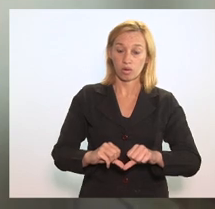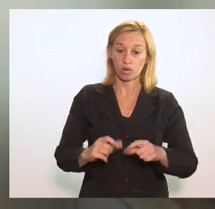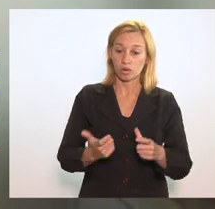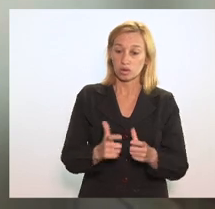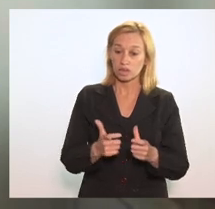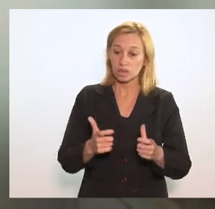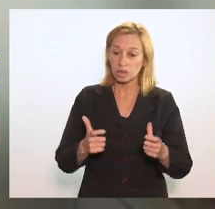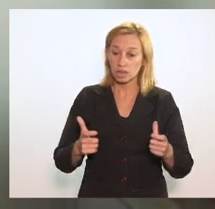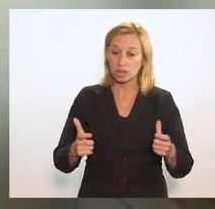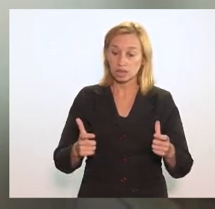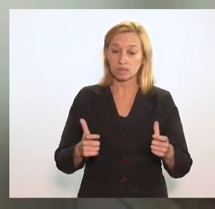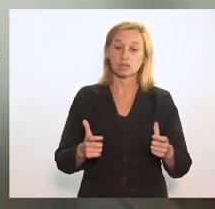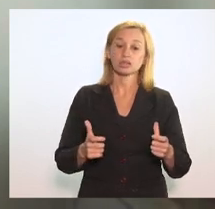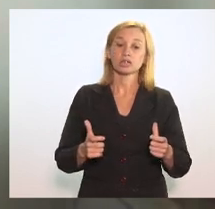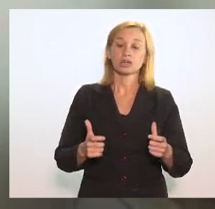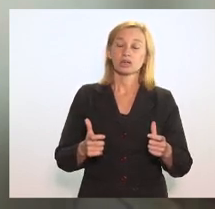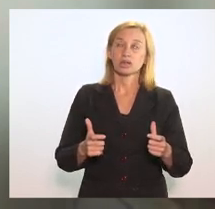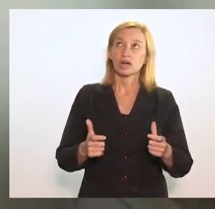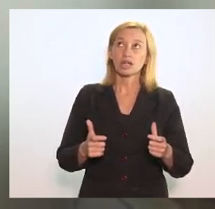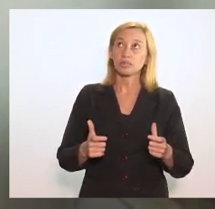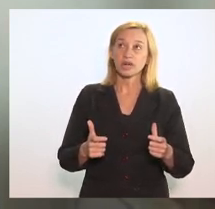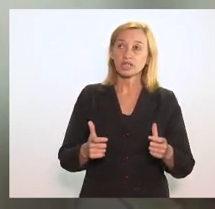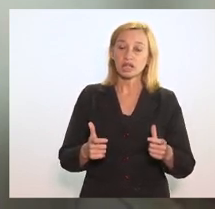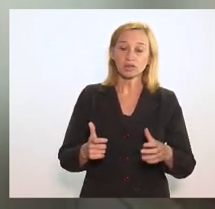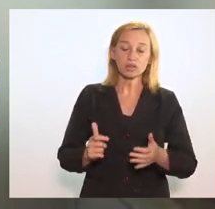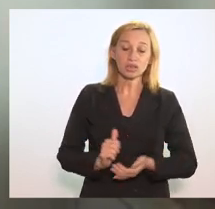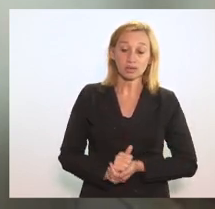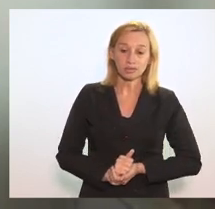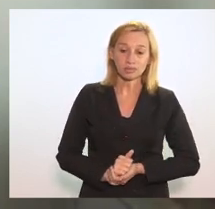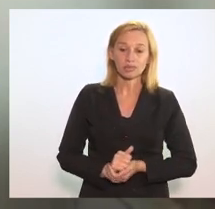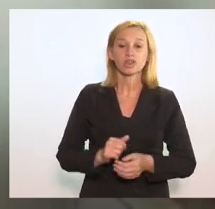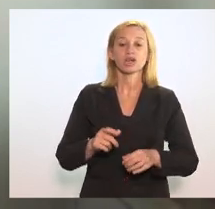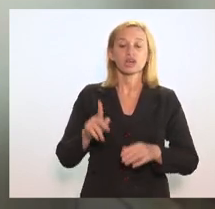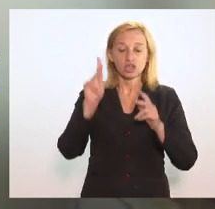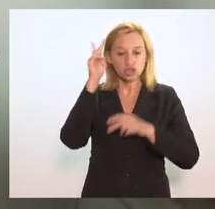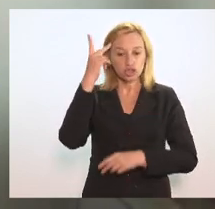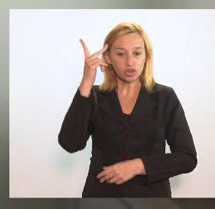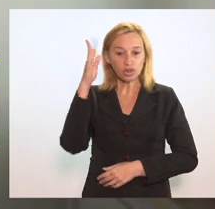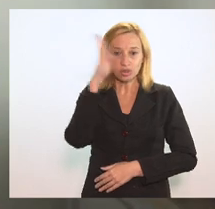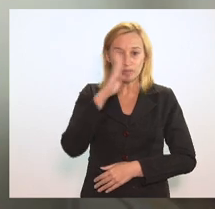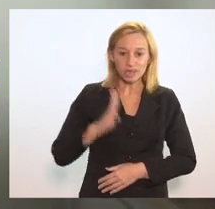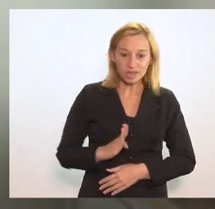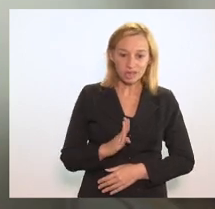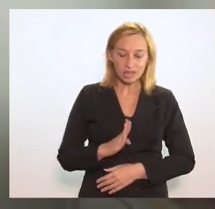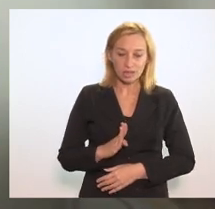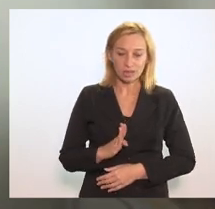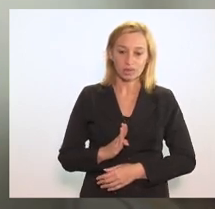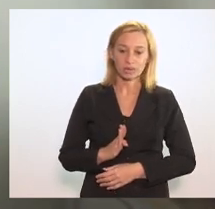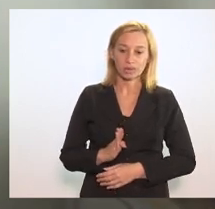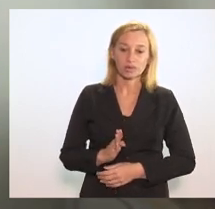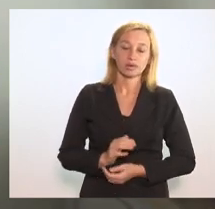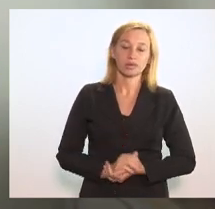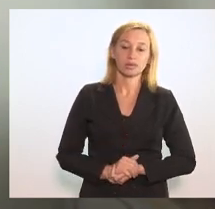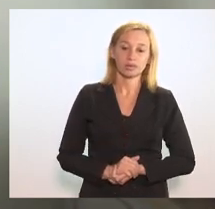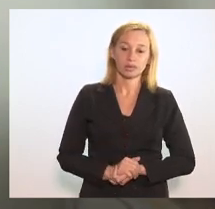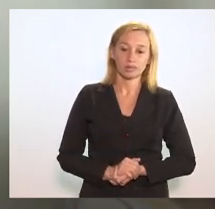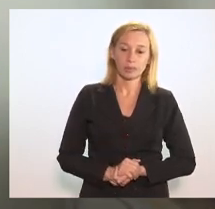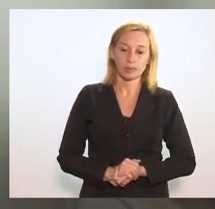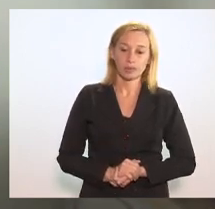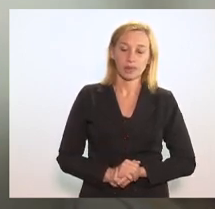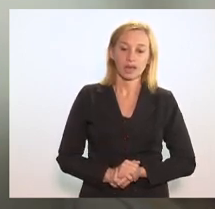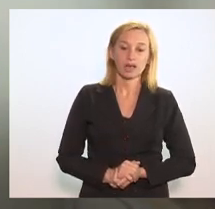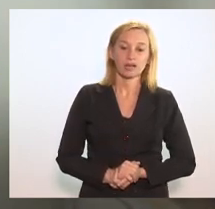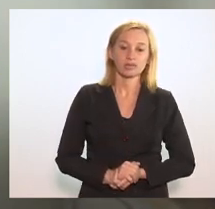da história do Brasil. Repito, é o maior colapso sanitário e